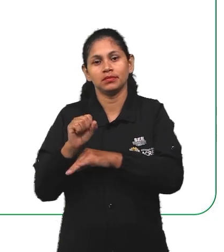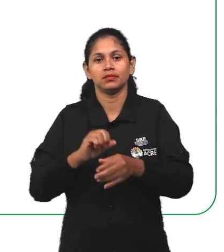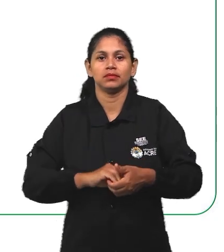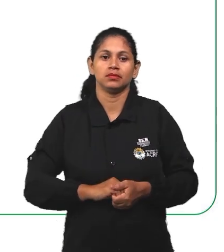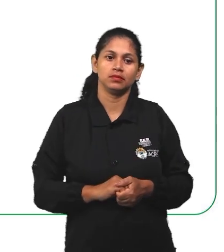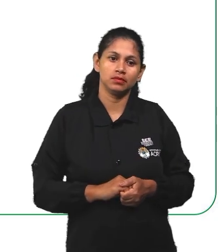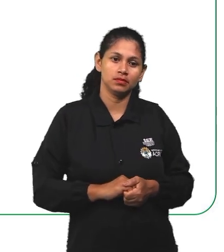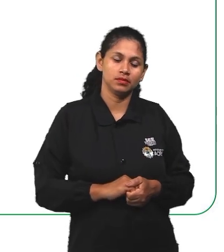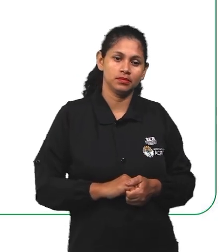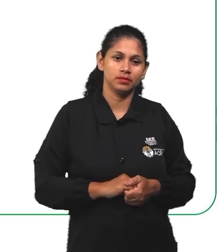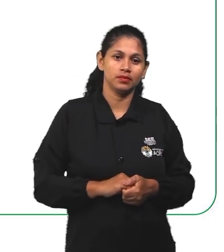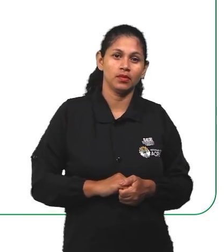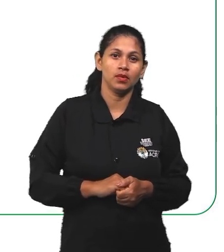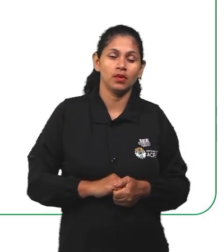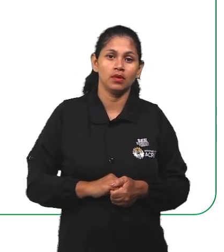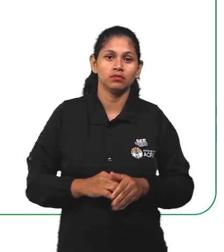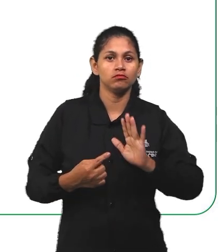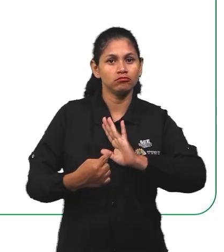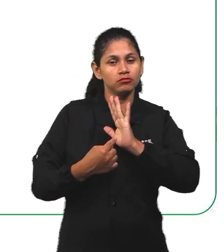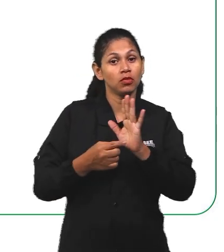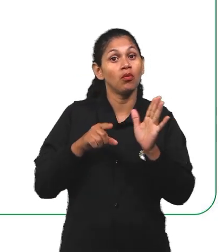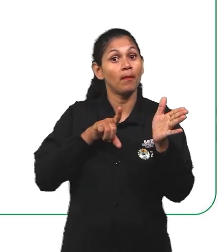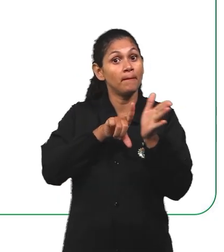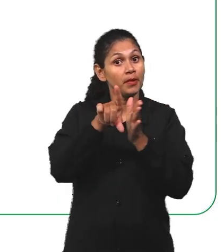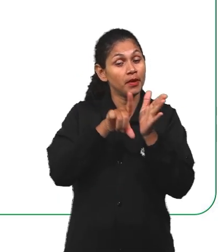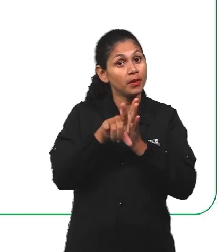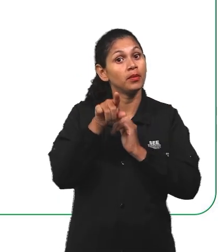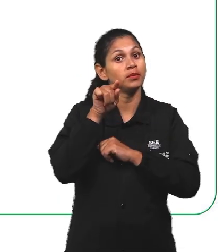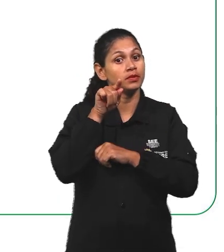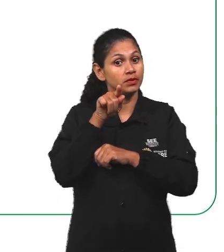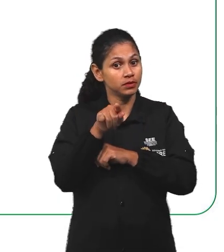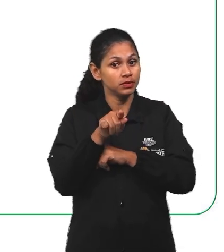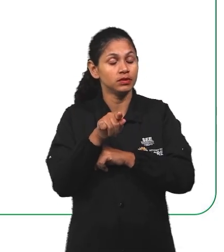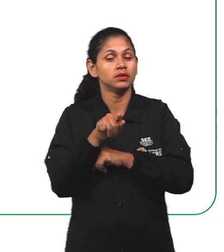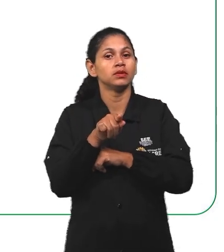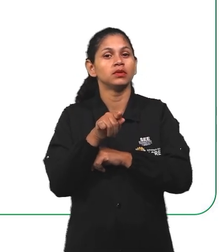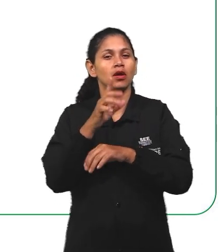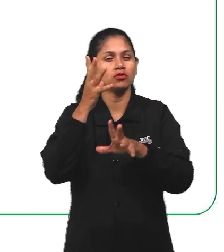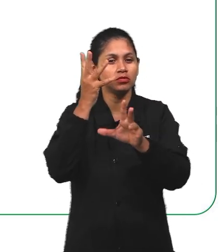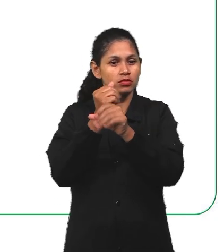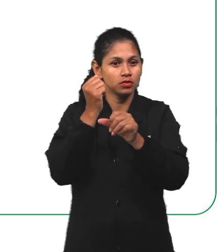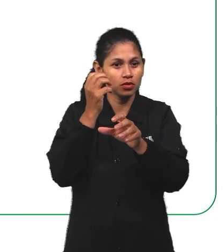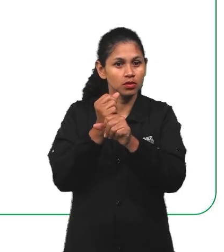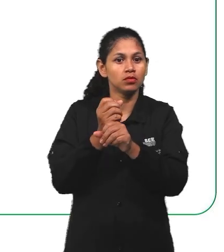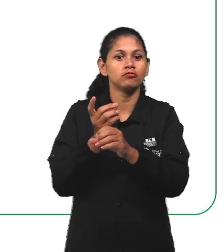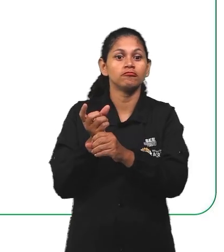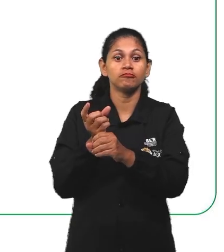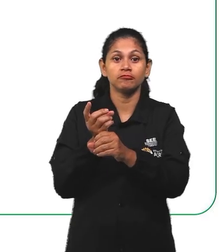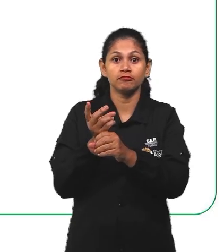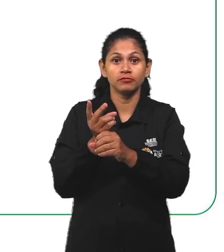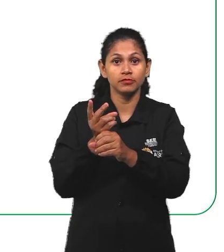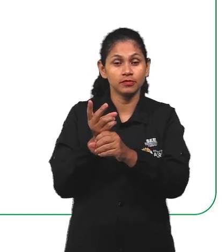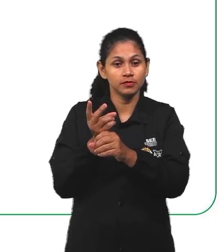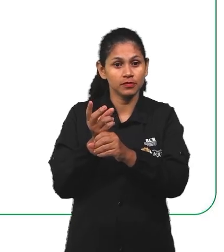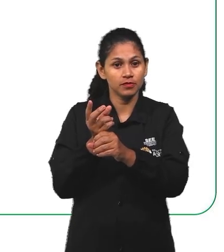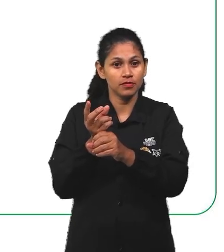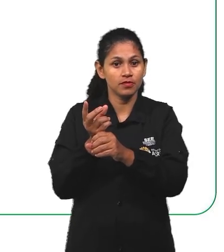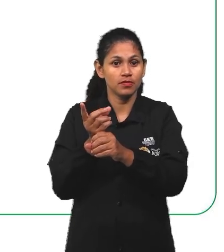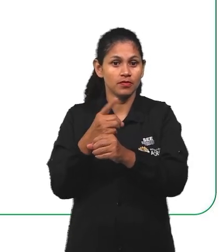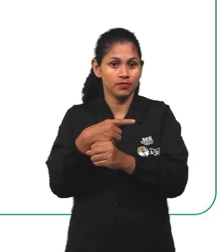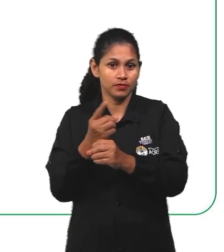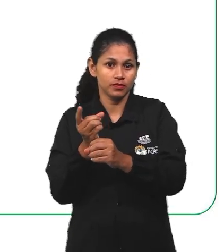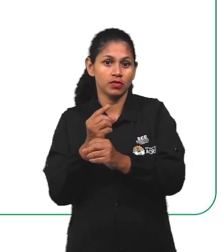vou deixar uma pergunta para você agora. Olha só, acabamos de calcular a velocidade em metros por